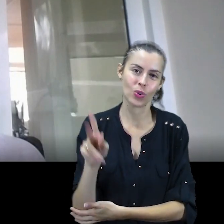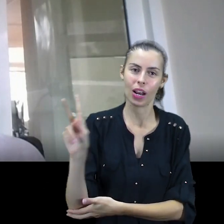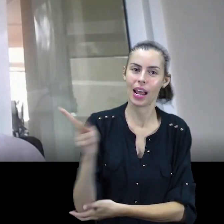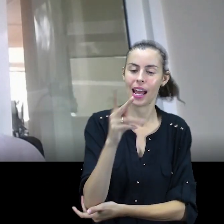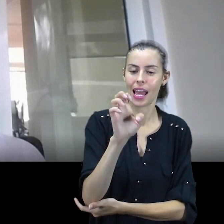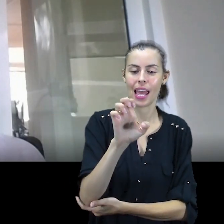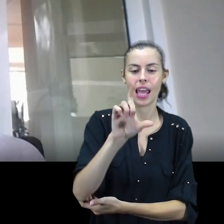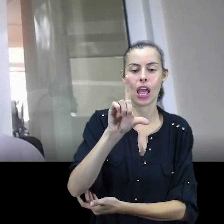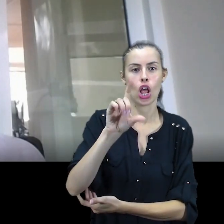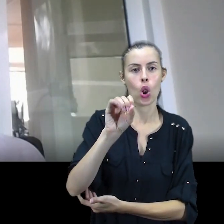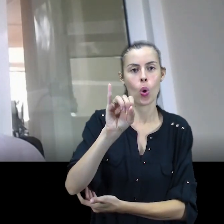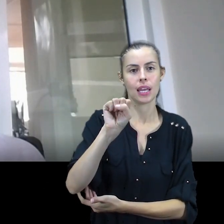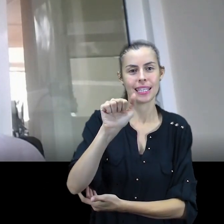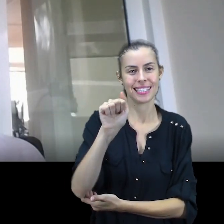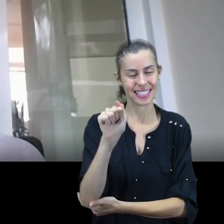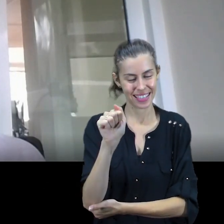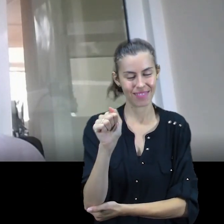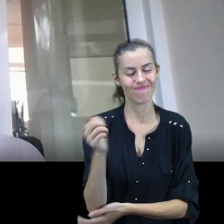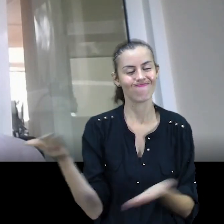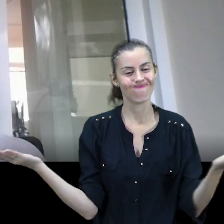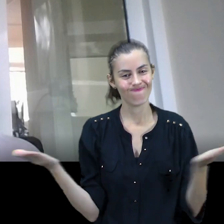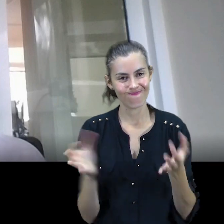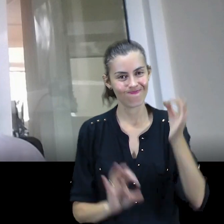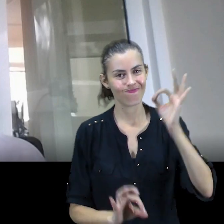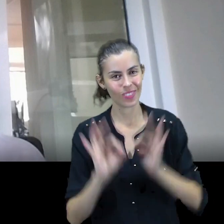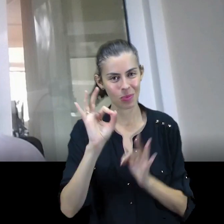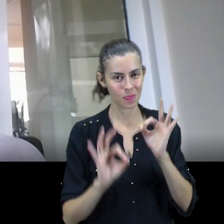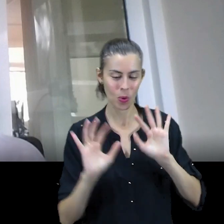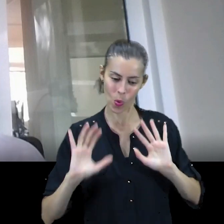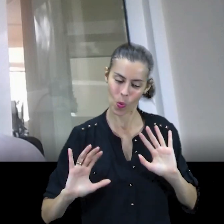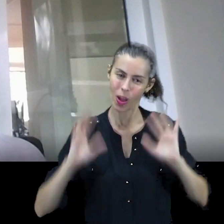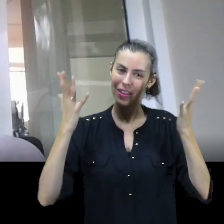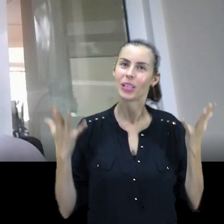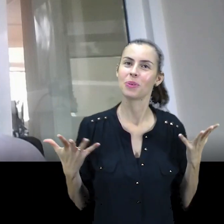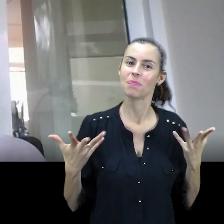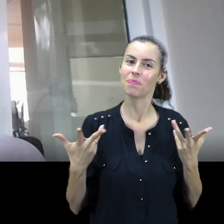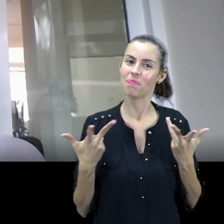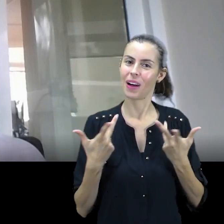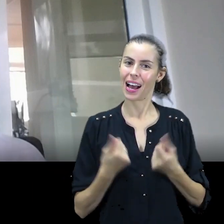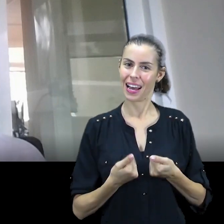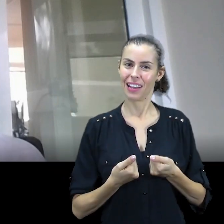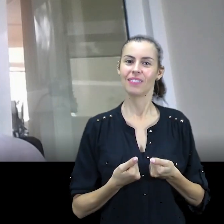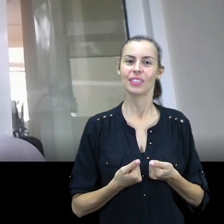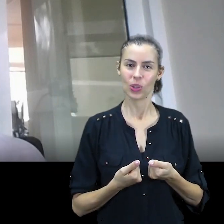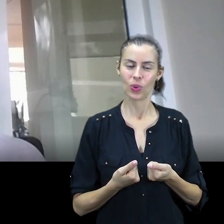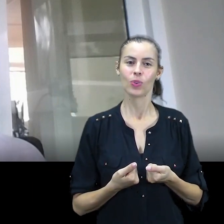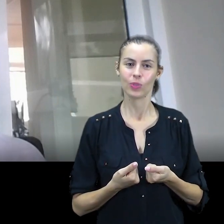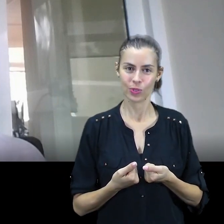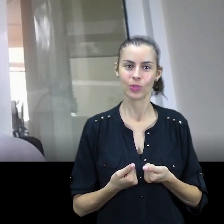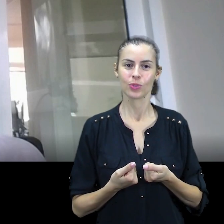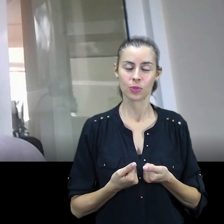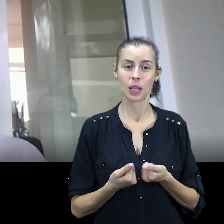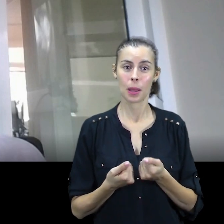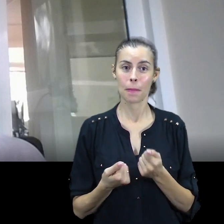evento maravilhoso, essa possibilidade, né, o acesso à professora Carolina, um dia tão significativo como hoje.